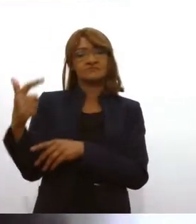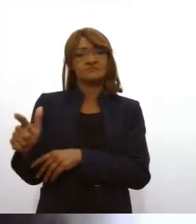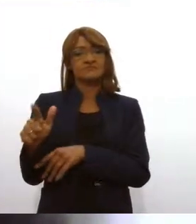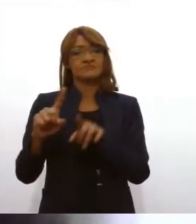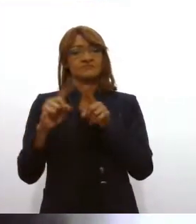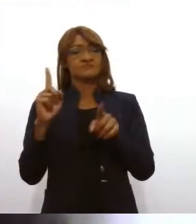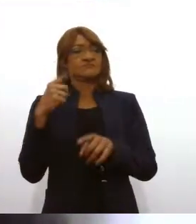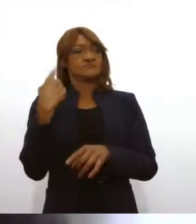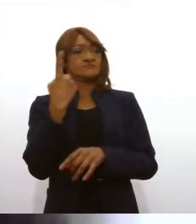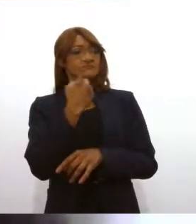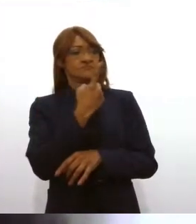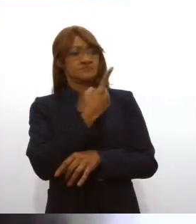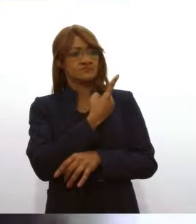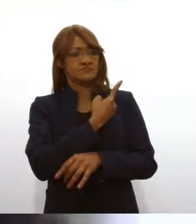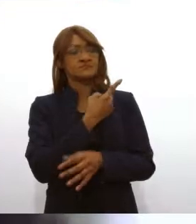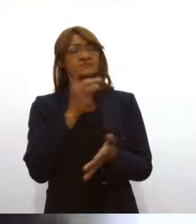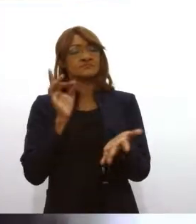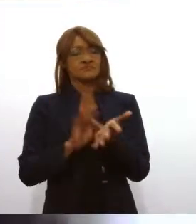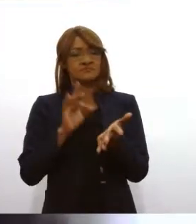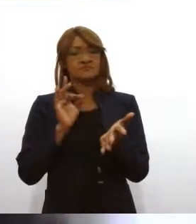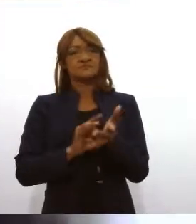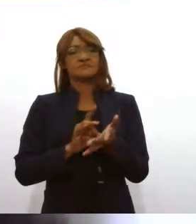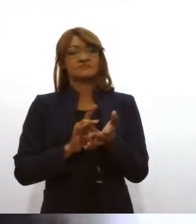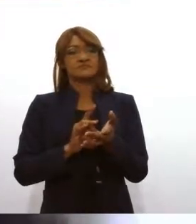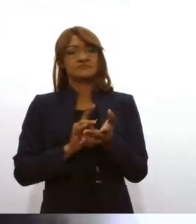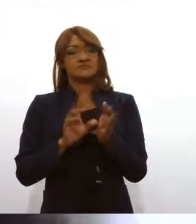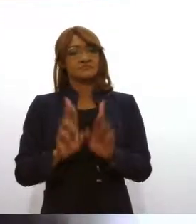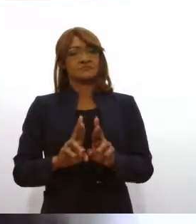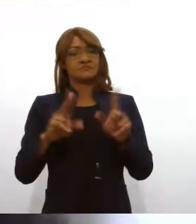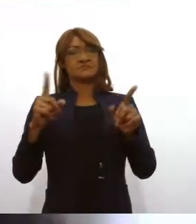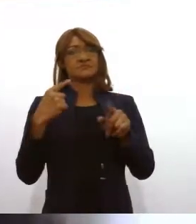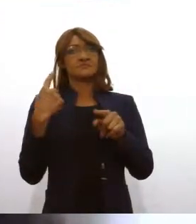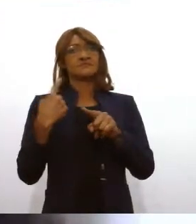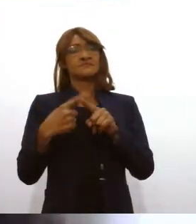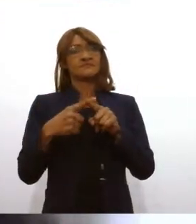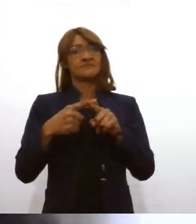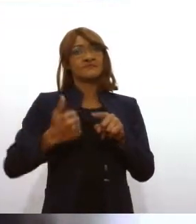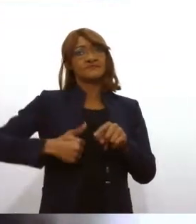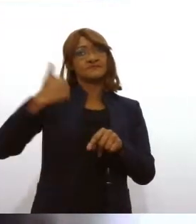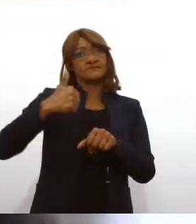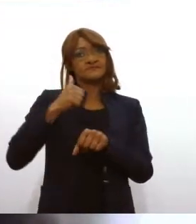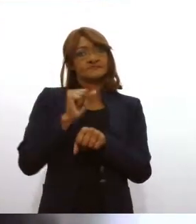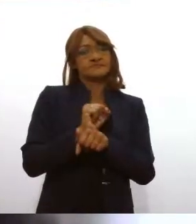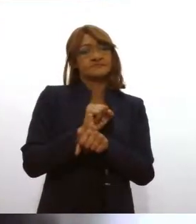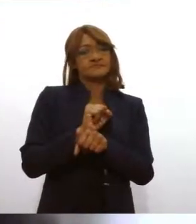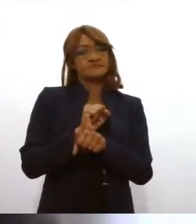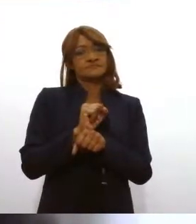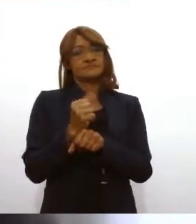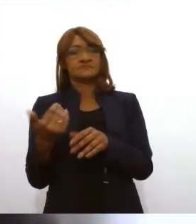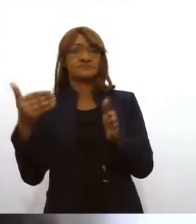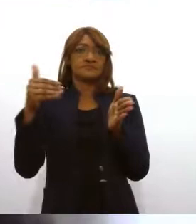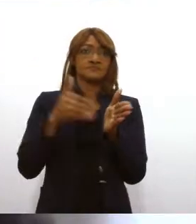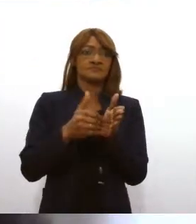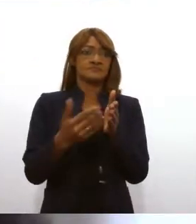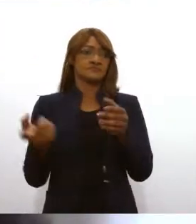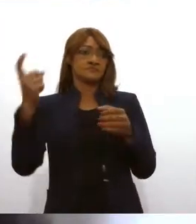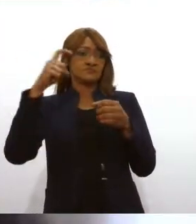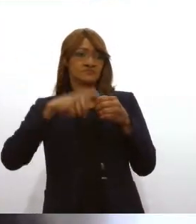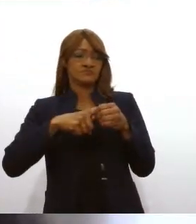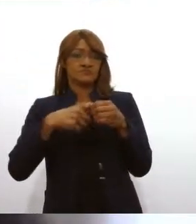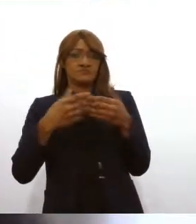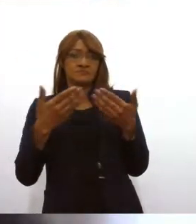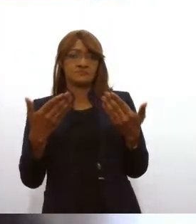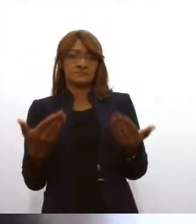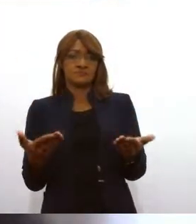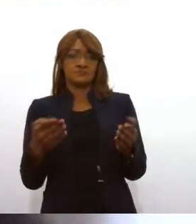setor realmente tem uma particularidade porque fomos os primeiros a parar e os últimos, junto praticamente agora com as aulas